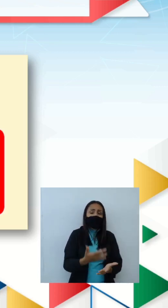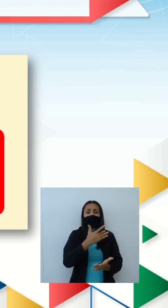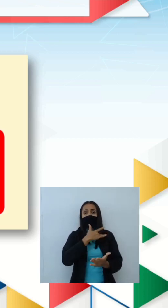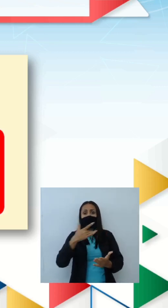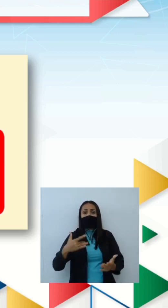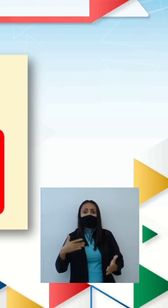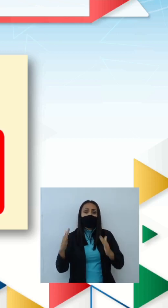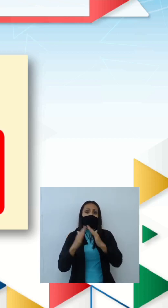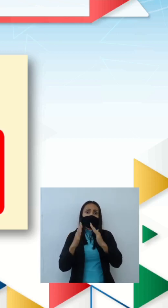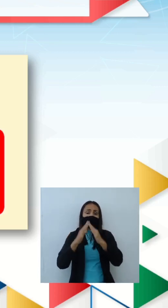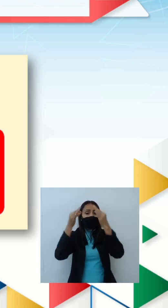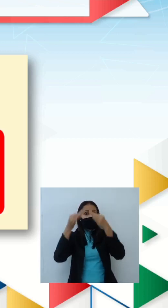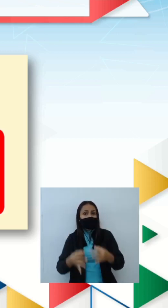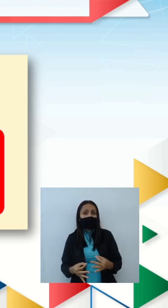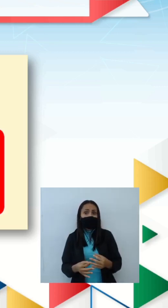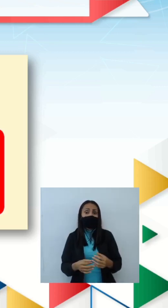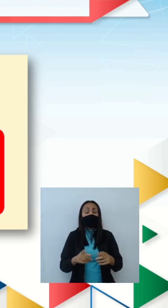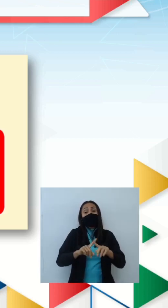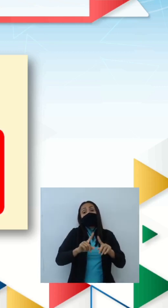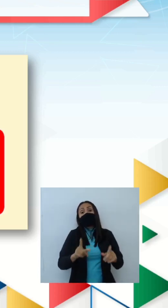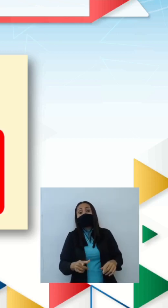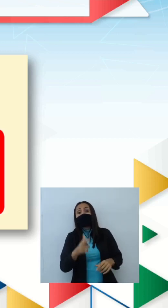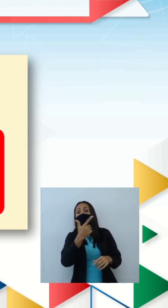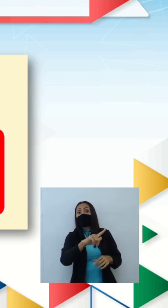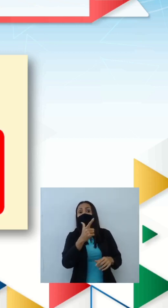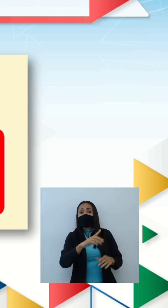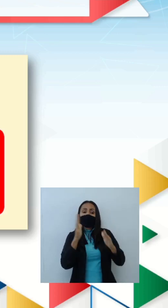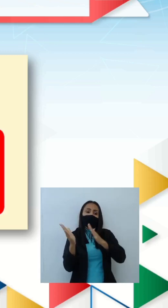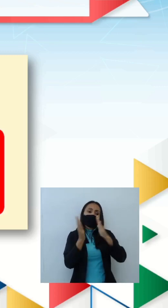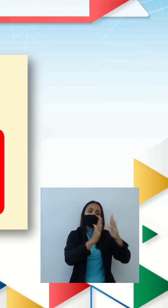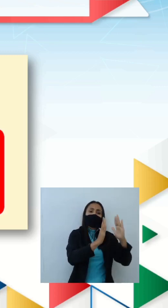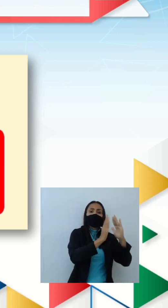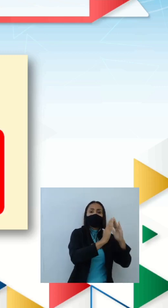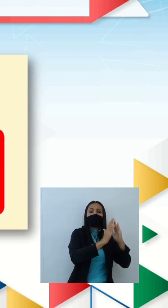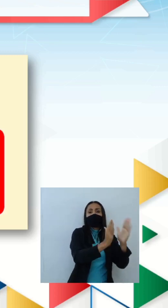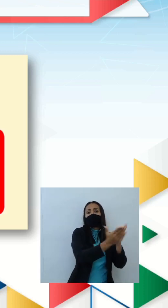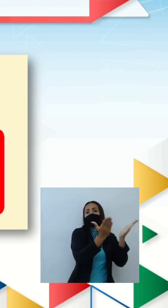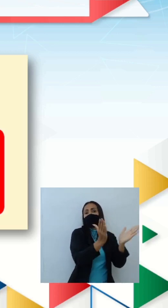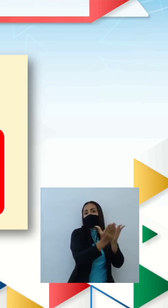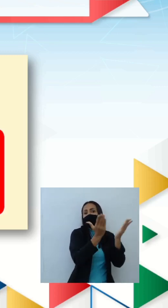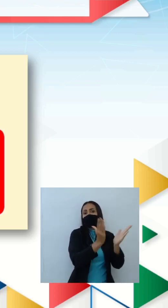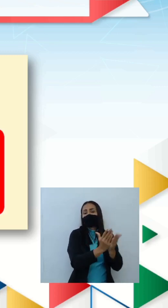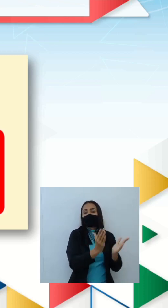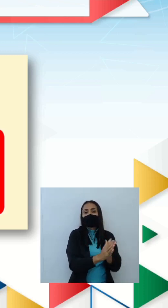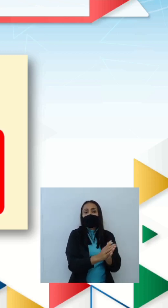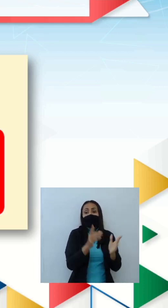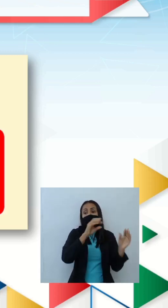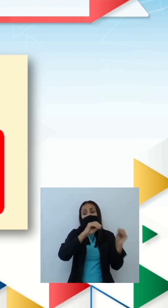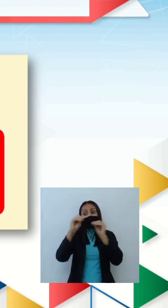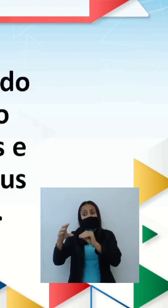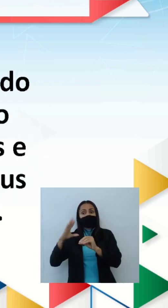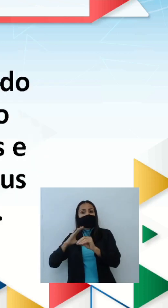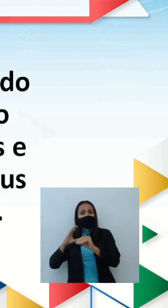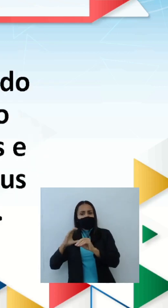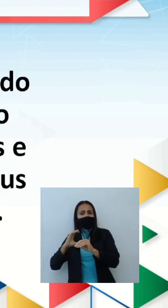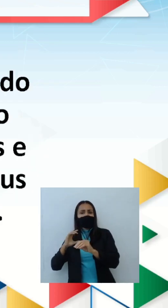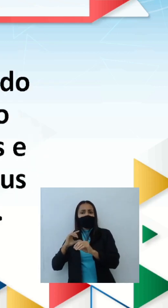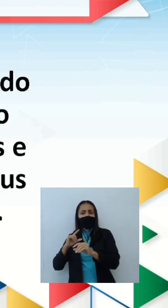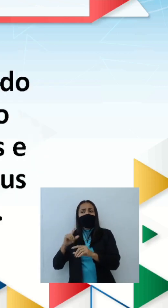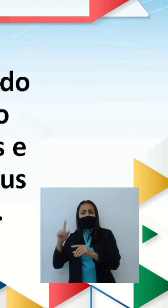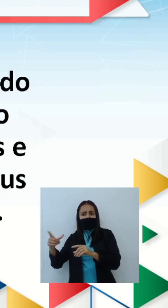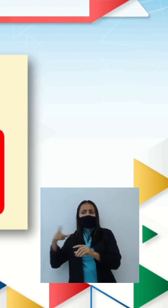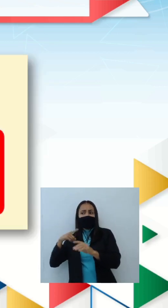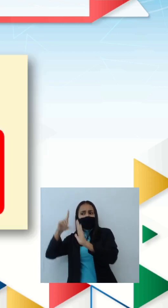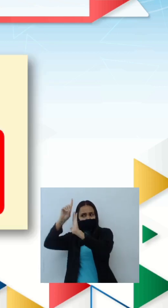mas infelizmente ele não tem, porque ele está do lado da pobreza. Se tivesse do lado da riqueza, ele teria tudo isso. Prof, é